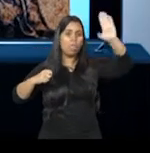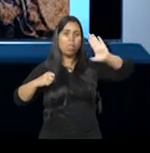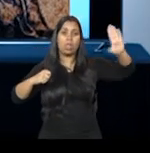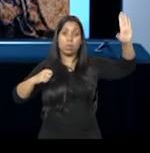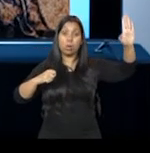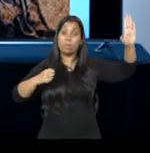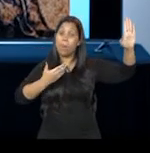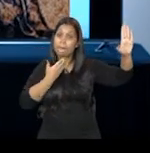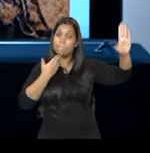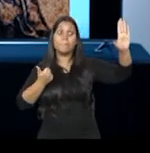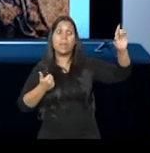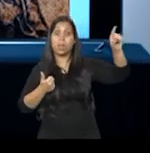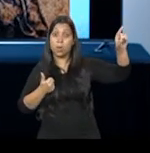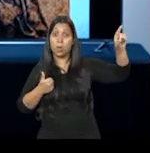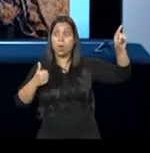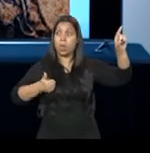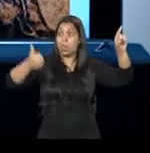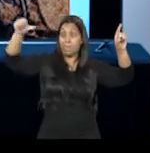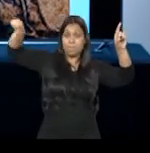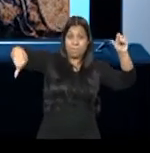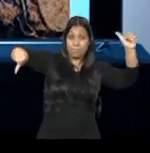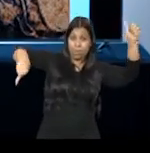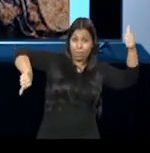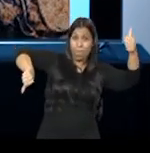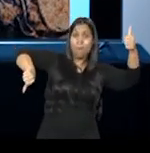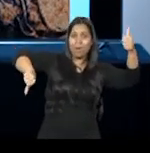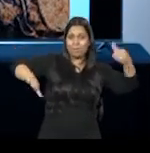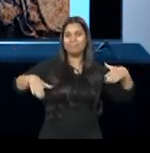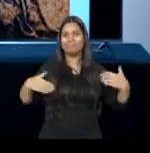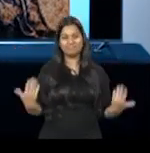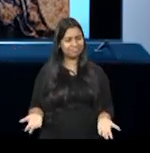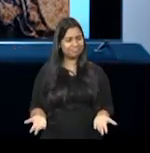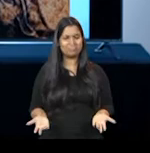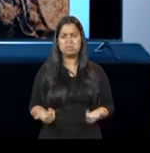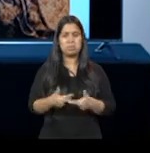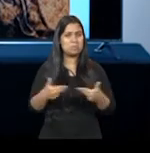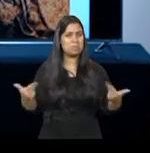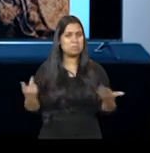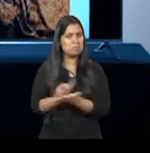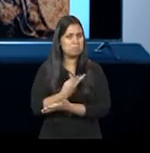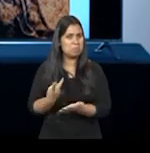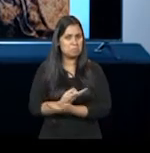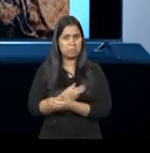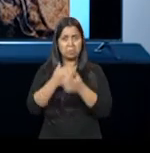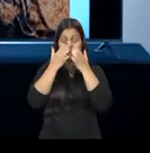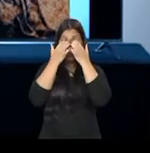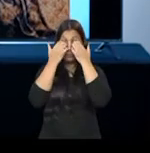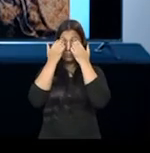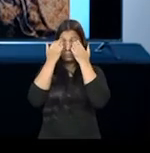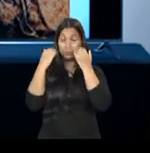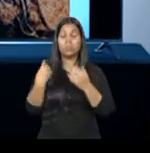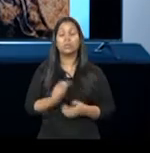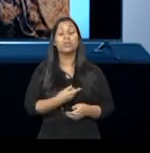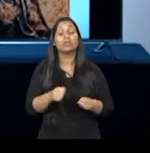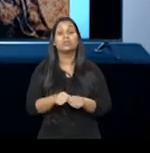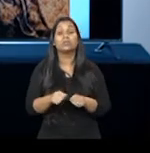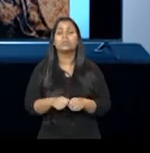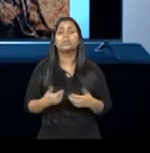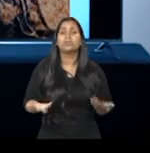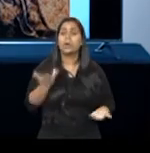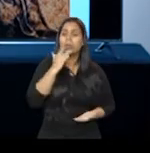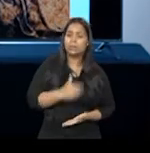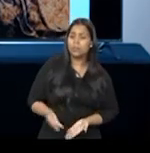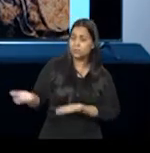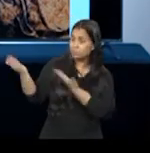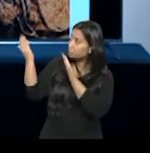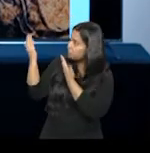ou que a mulher não tinha capacidade do homem. Isso é uma grande loucura, pessoal, e uma construção artificial que nós fazemos. Para uma criança